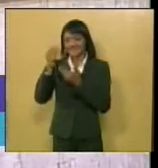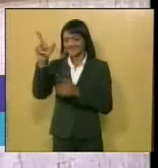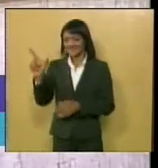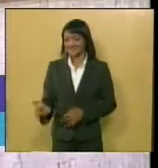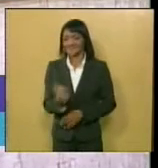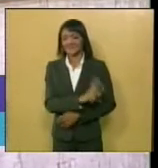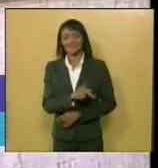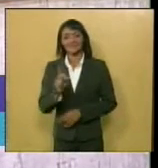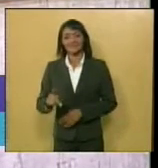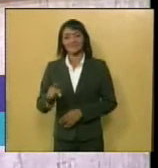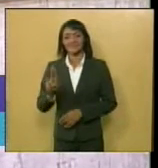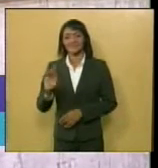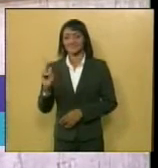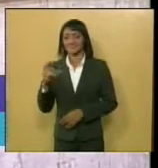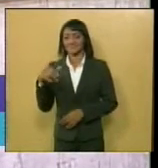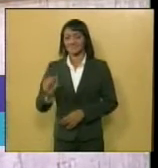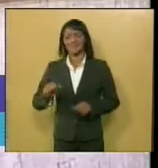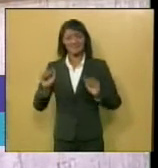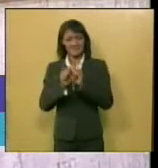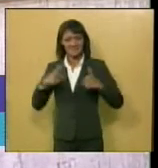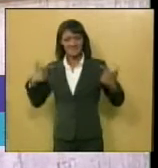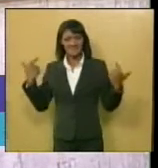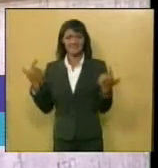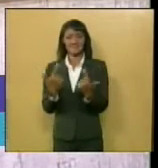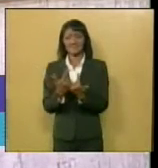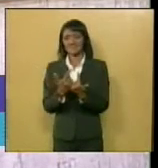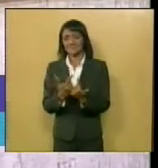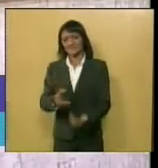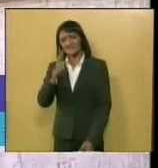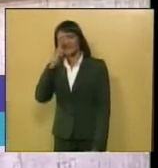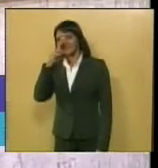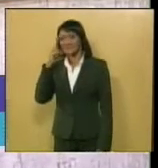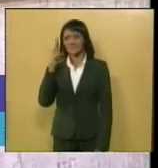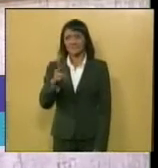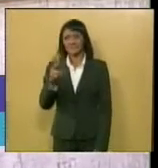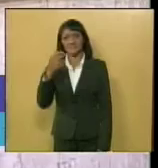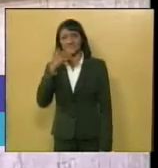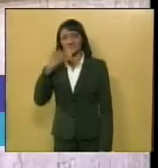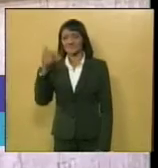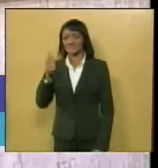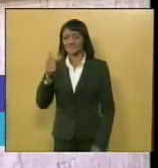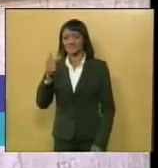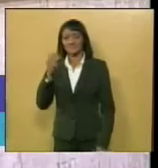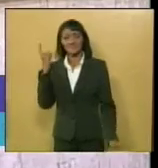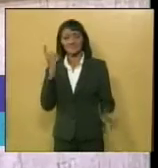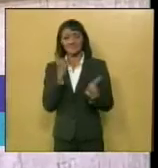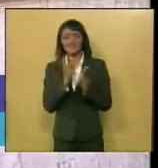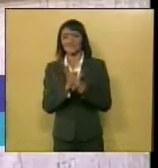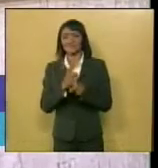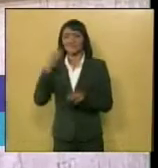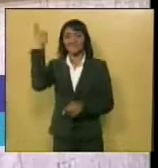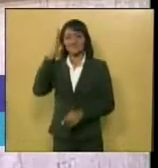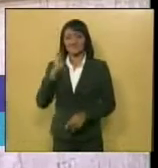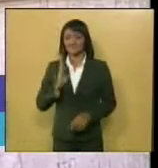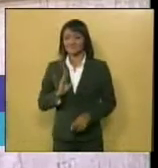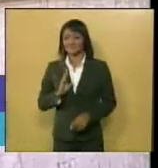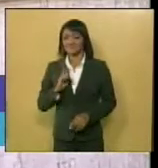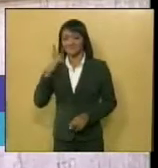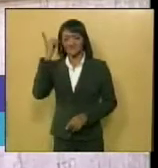Show, a Assembleia fez o maior encontro do Brasil de deputados. Foi o encontro da